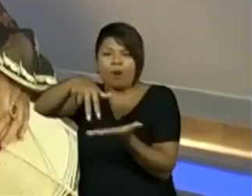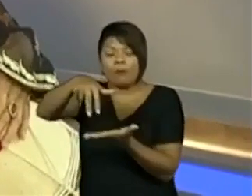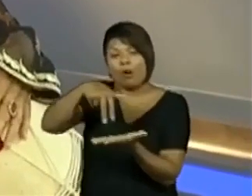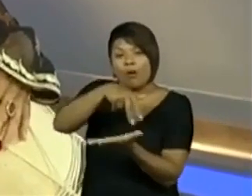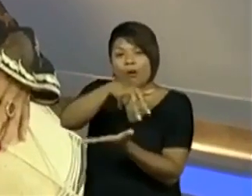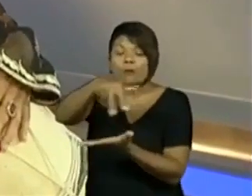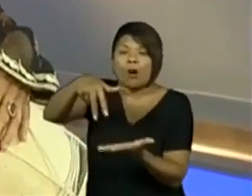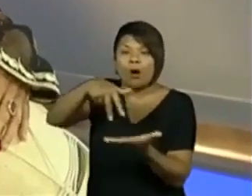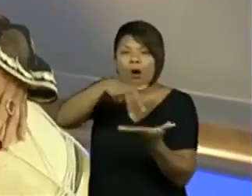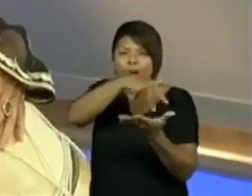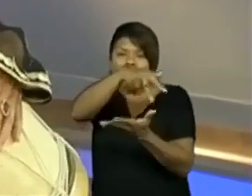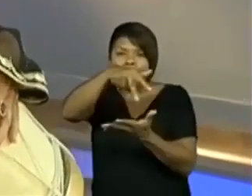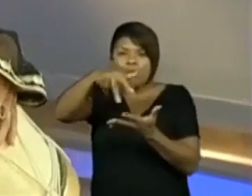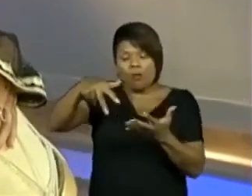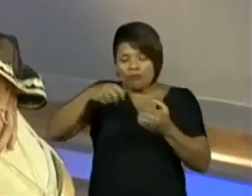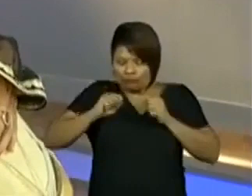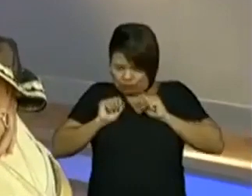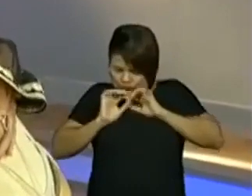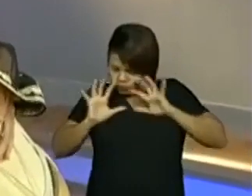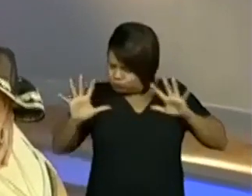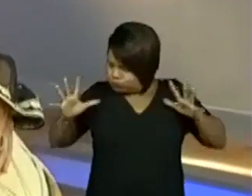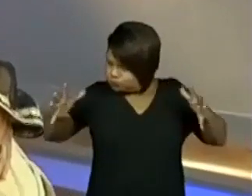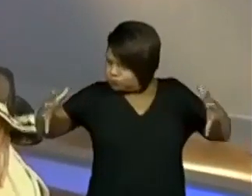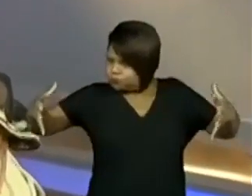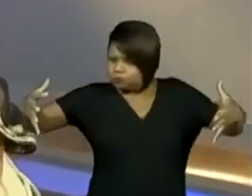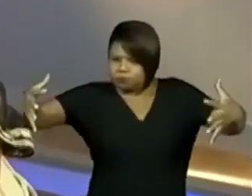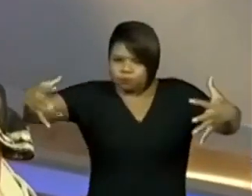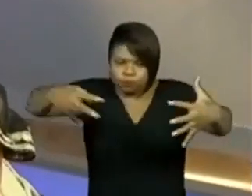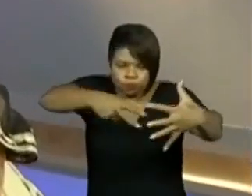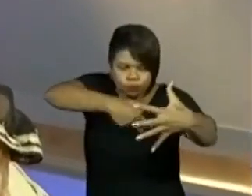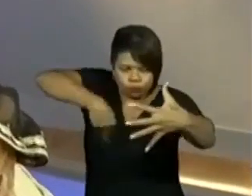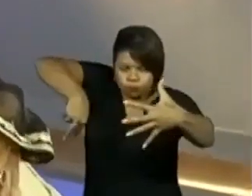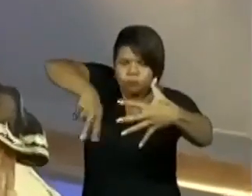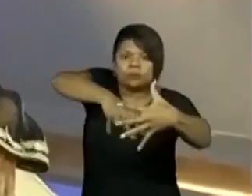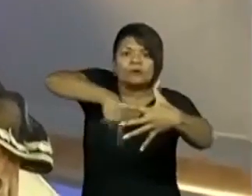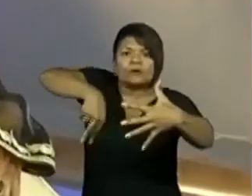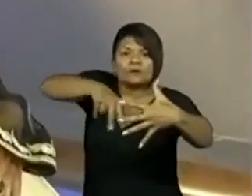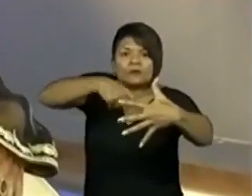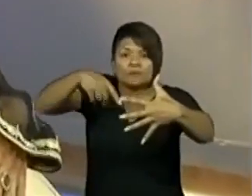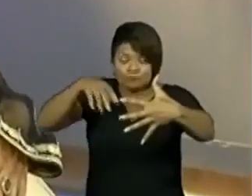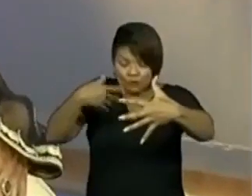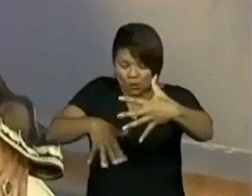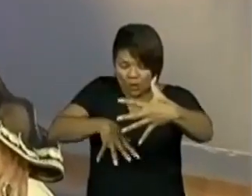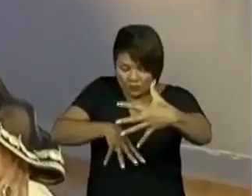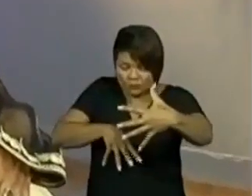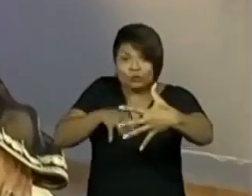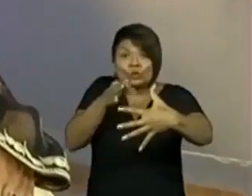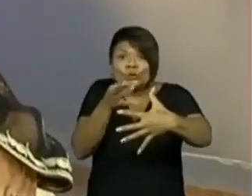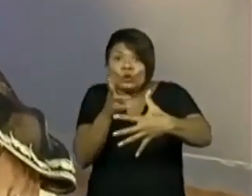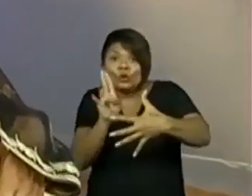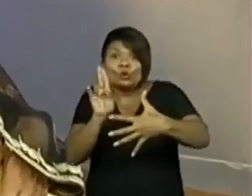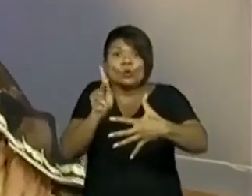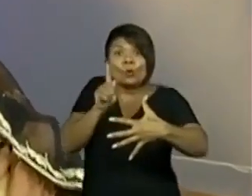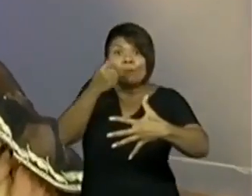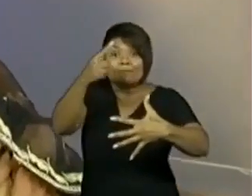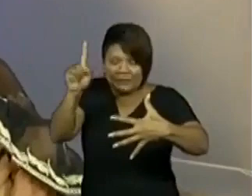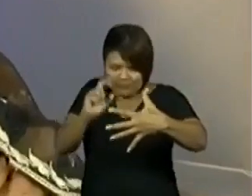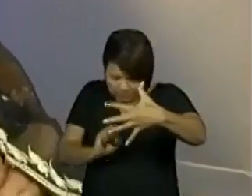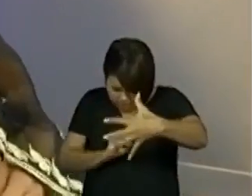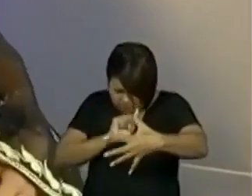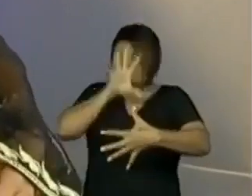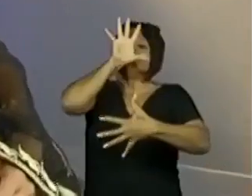na imensidão de Nhamandu. E foi num suspiro relâmpago de Tupã que